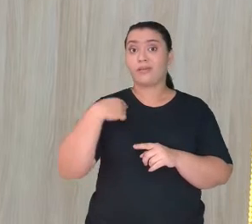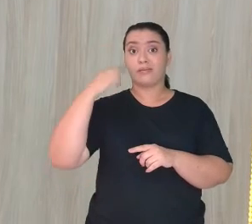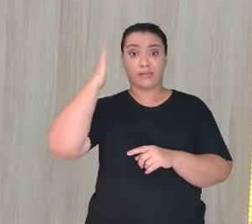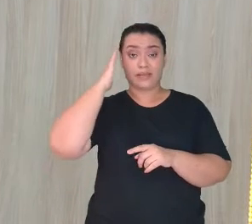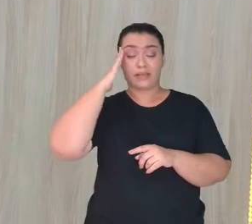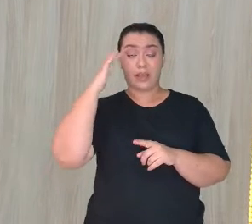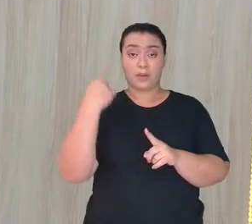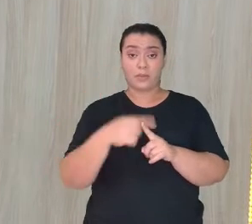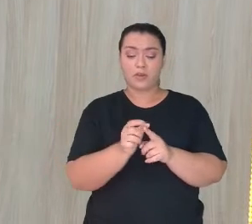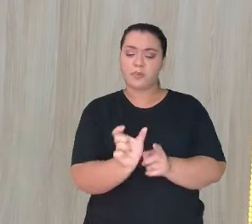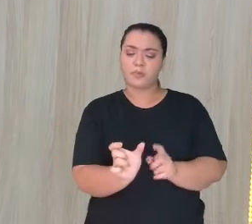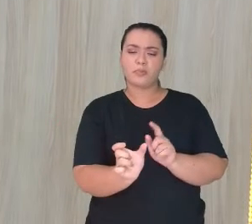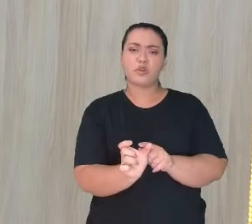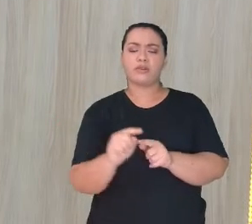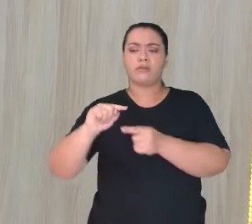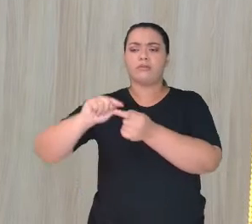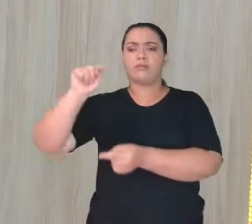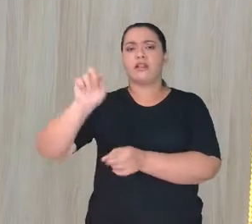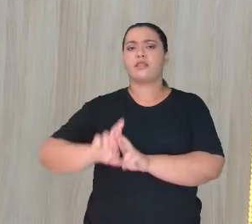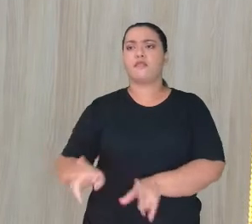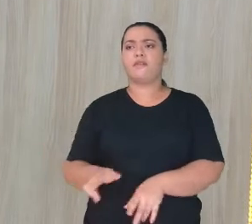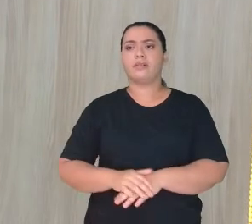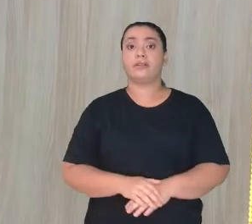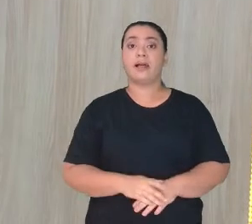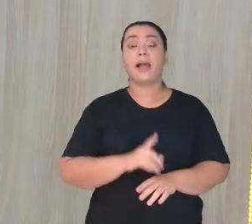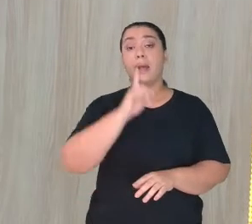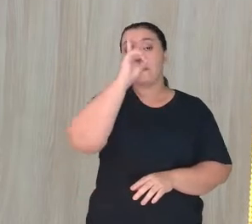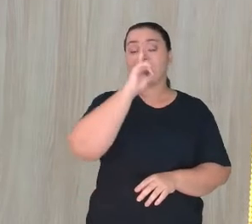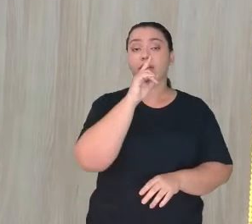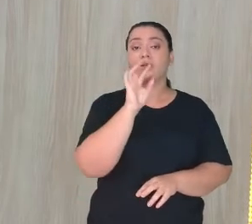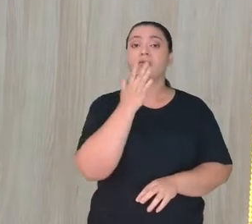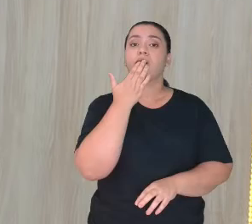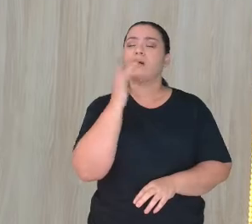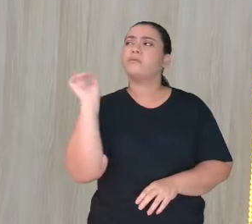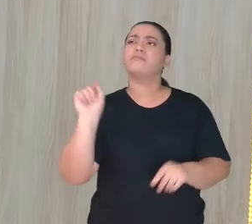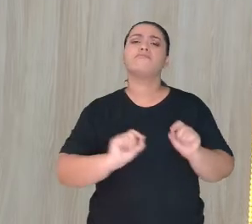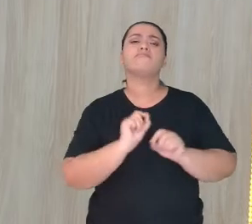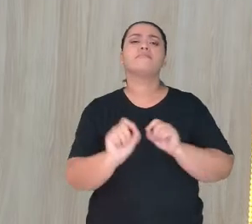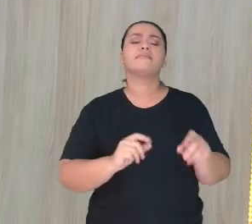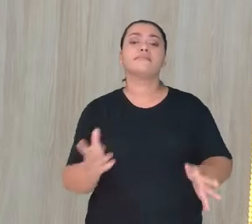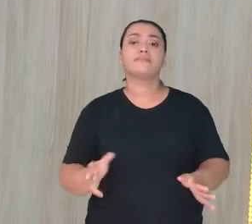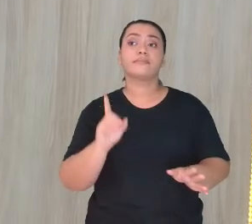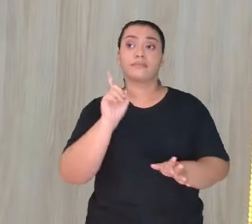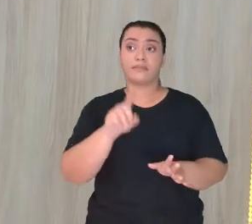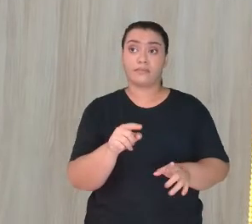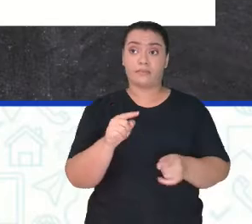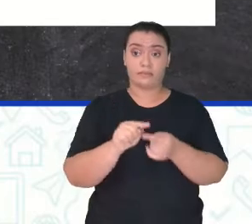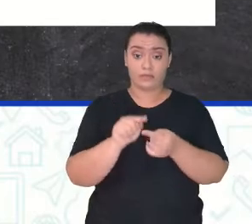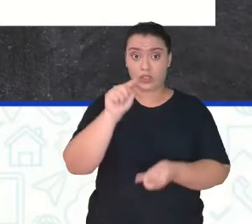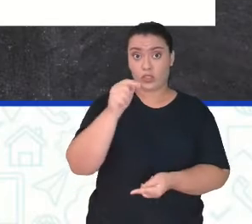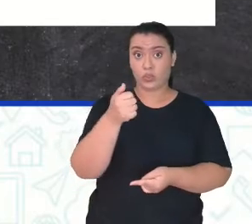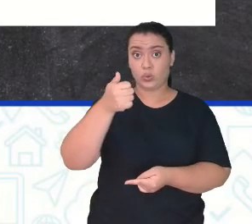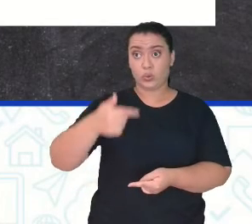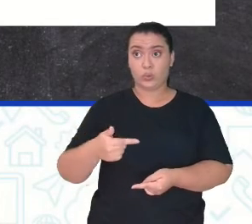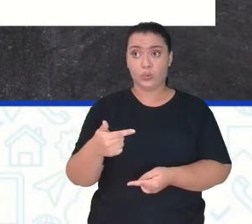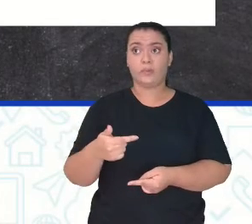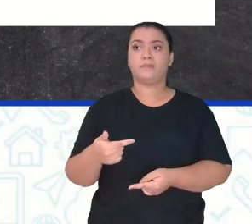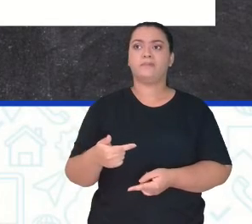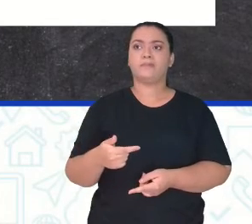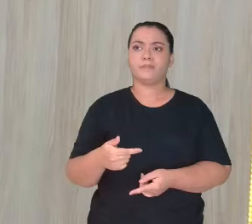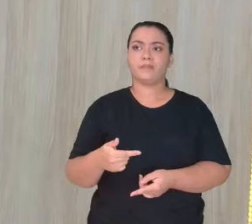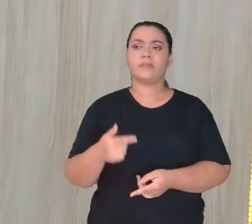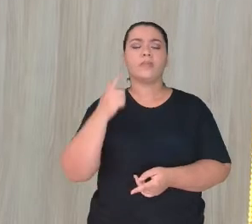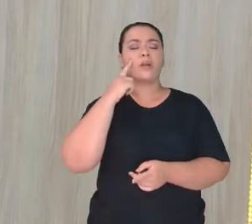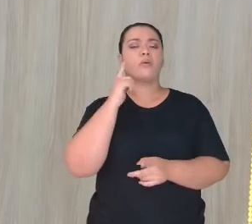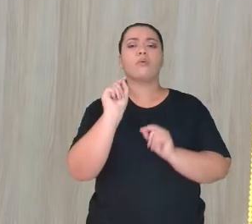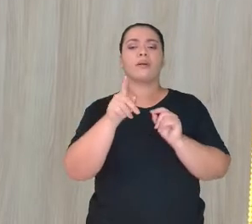essa parte azul aqui. E o amarelo, ele é o quê, hein? Ó, observa, esse lado aqui é 12, ele é paralelo.